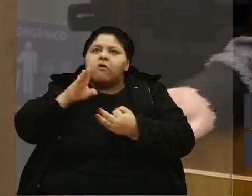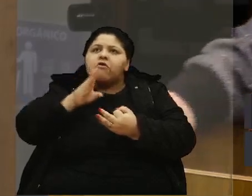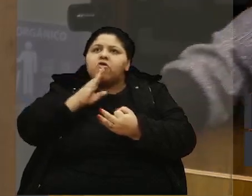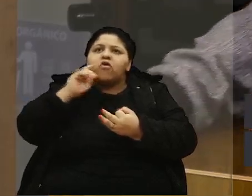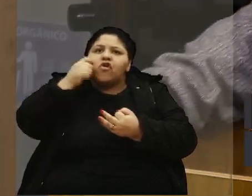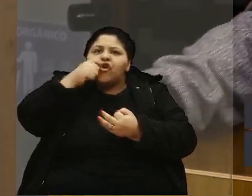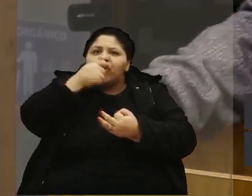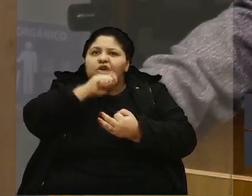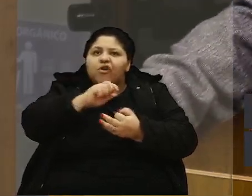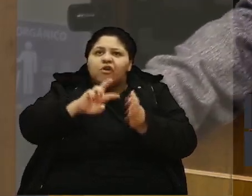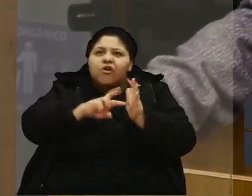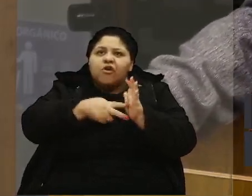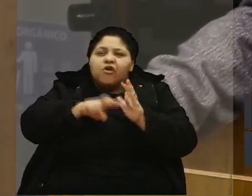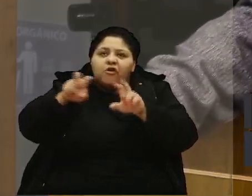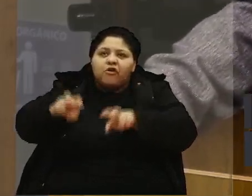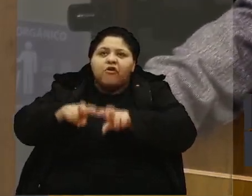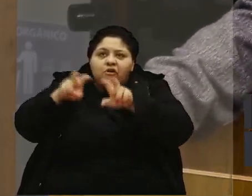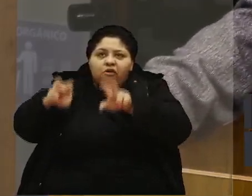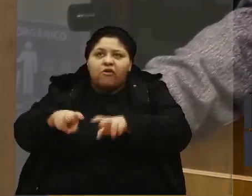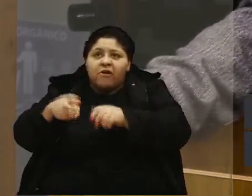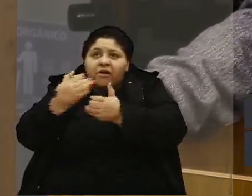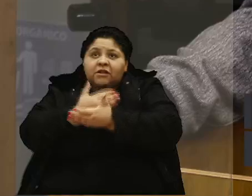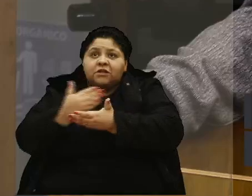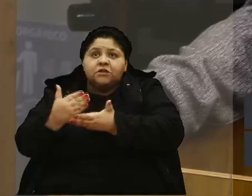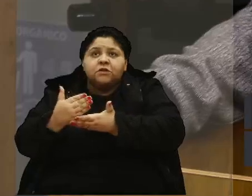dentista quando o Sindicato Rural de Galópolis se instalou.